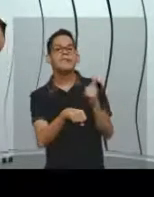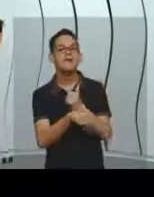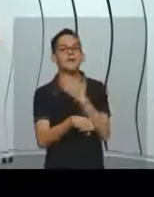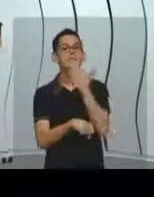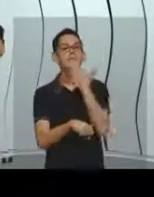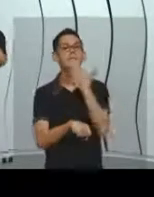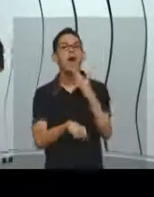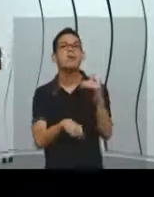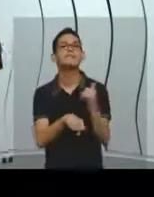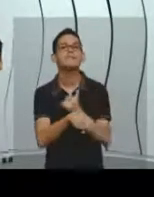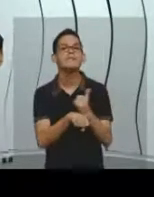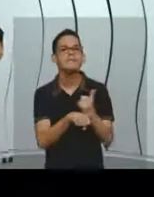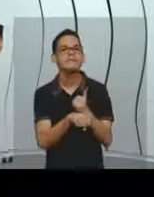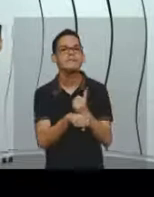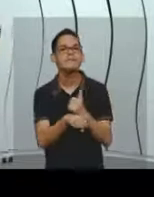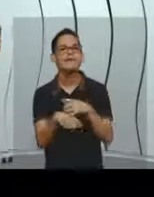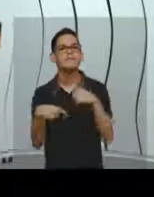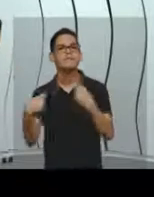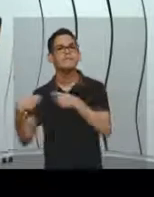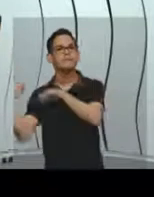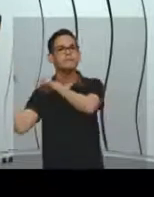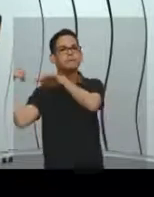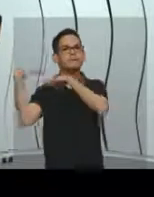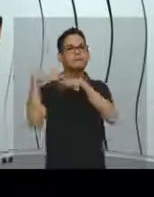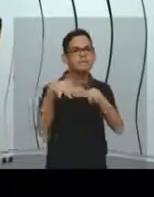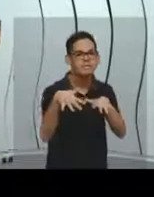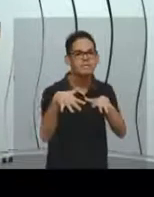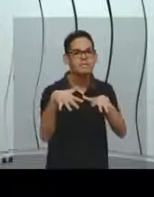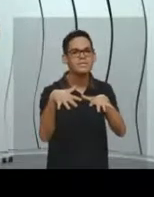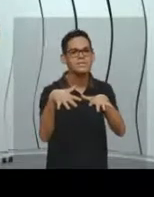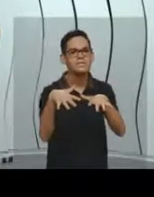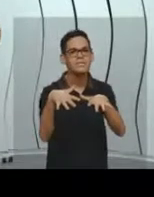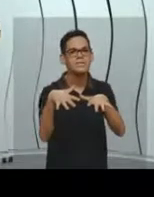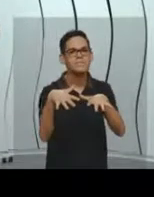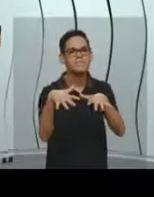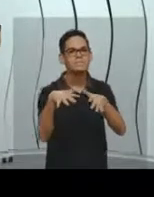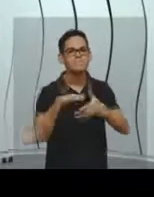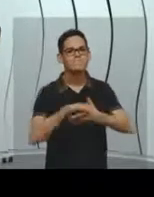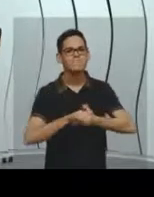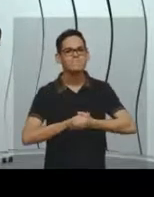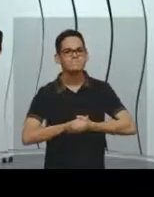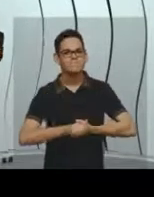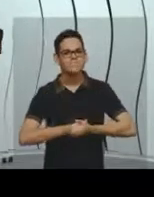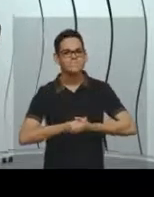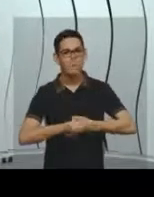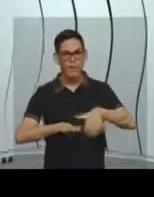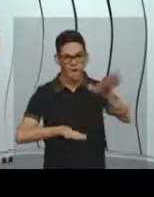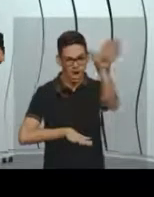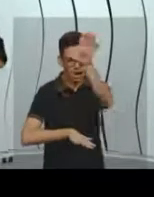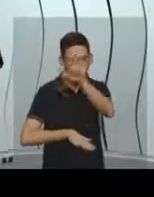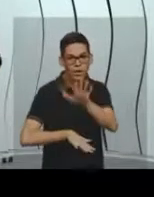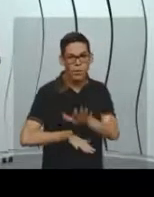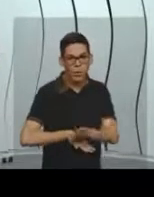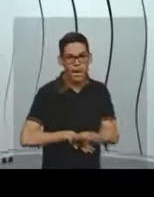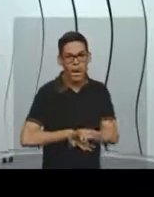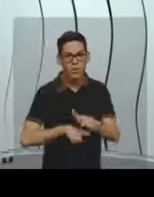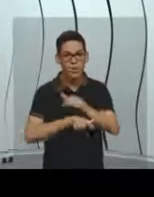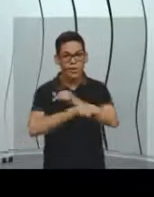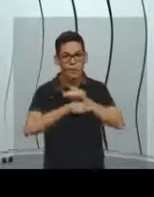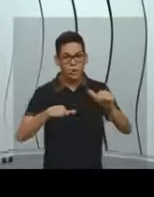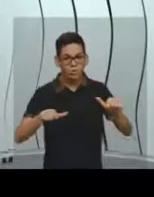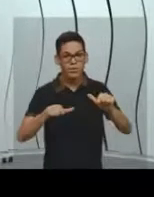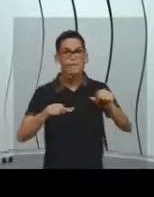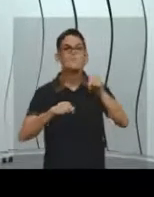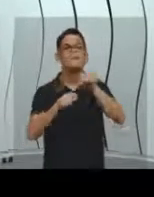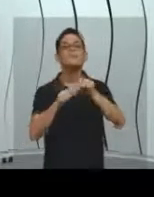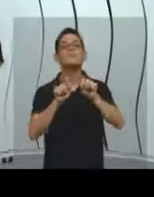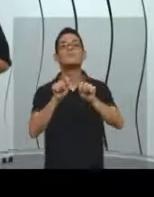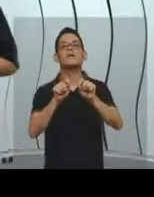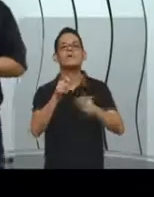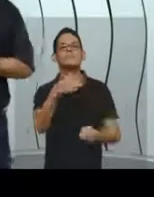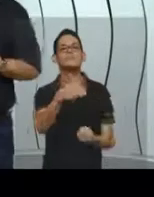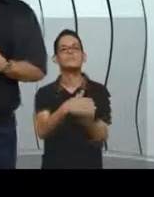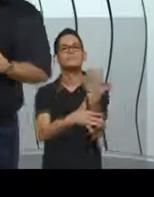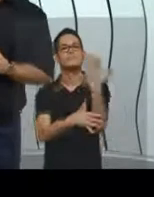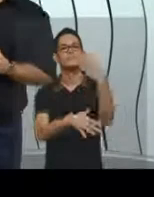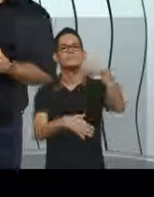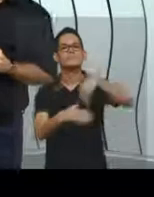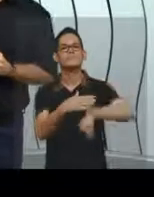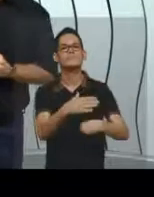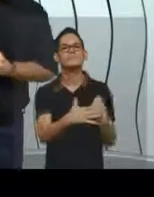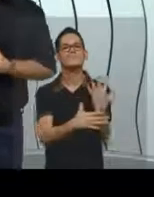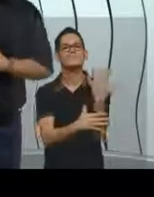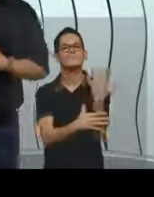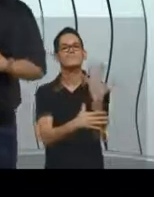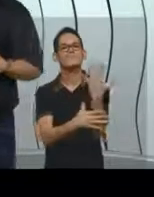iniciativa? Ocupar, fazer aquela região produzir. E para isso, a primeira tentativa